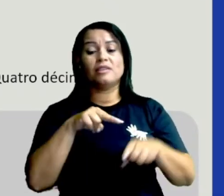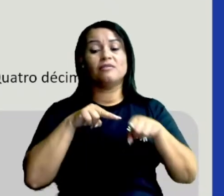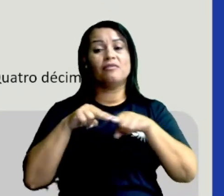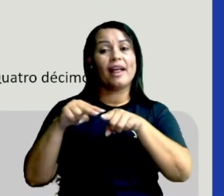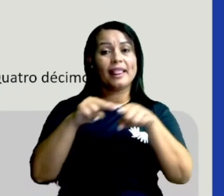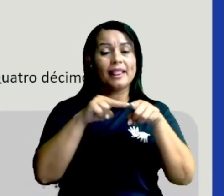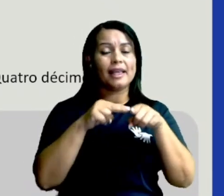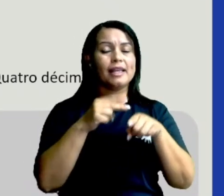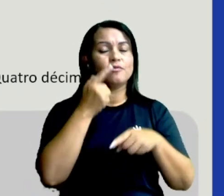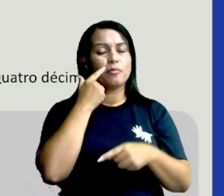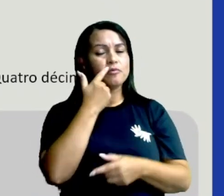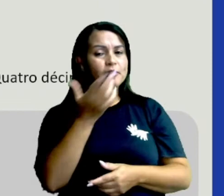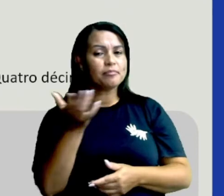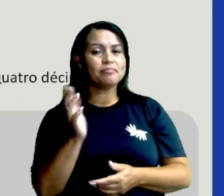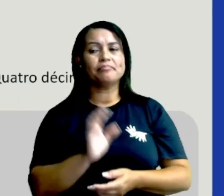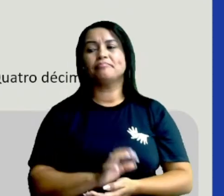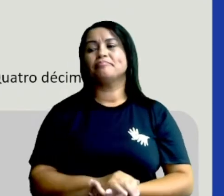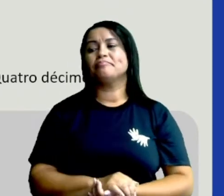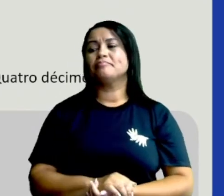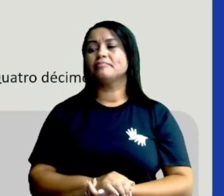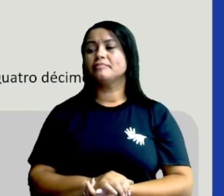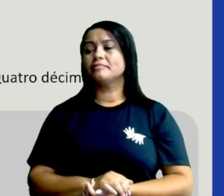fatias consumidas?